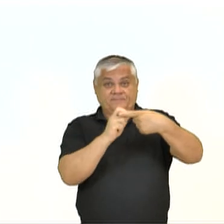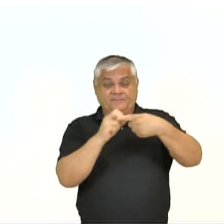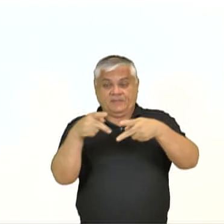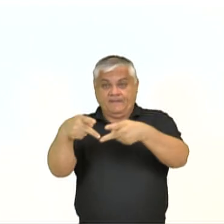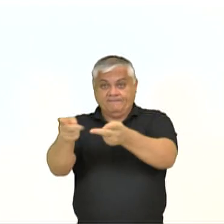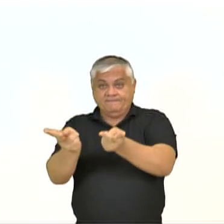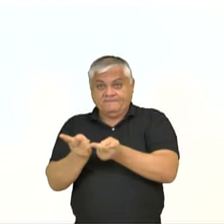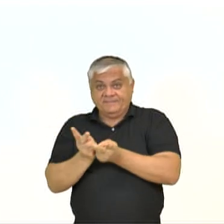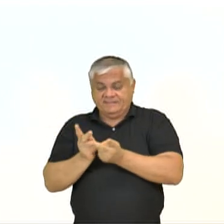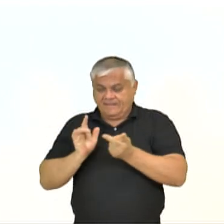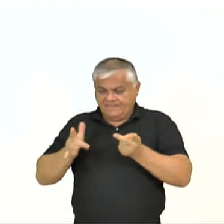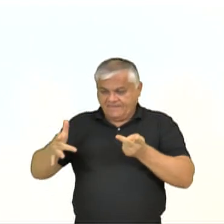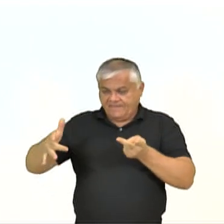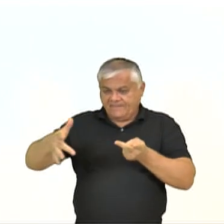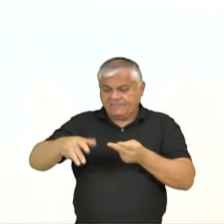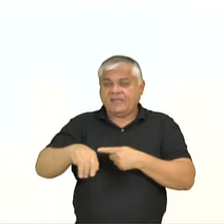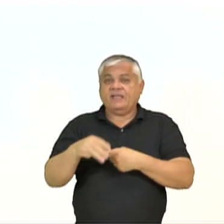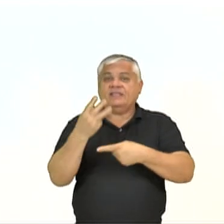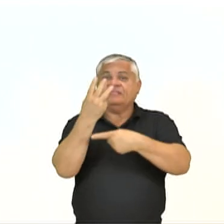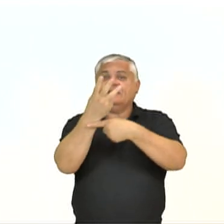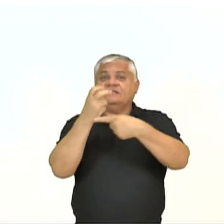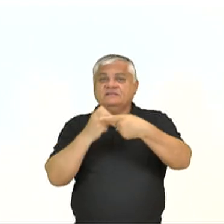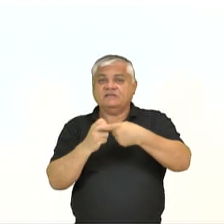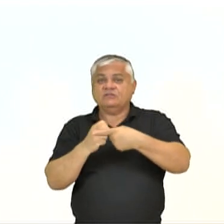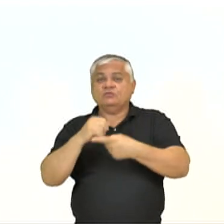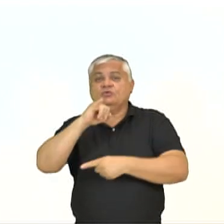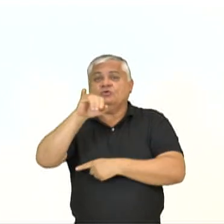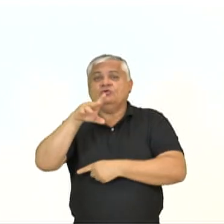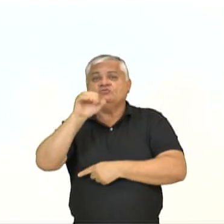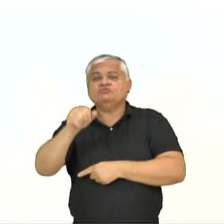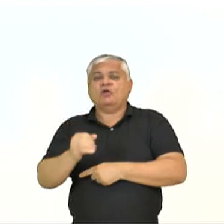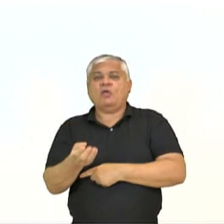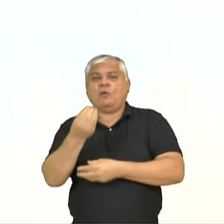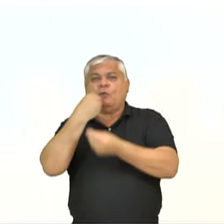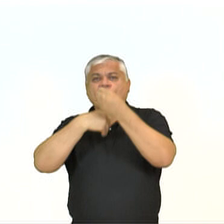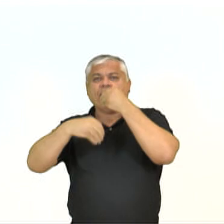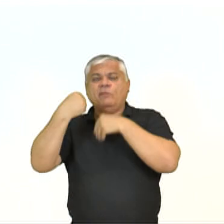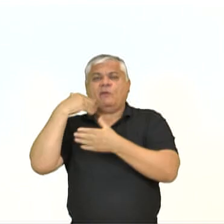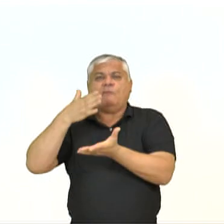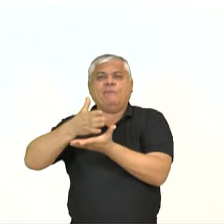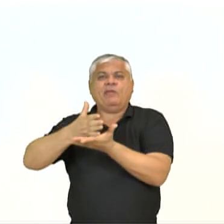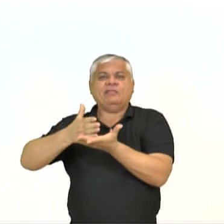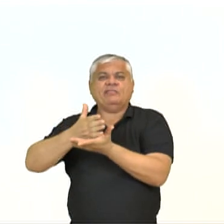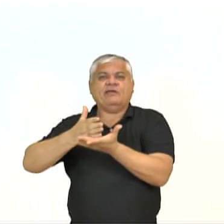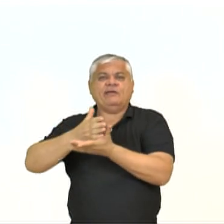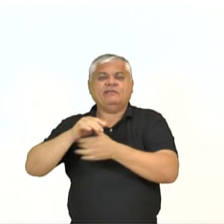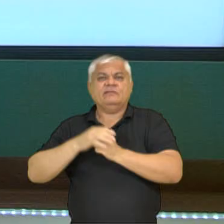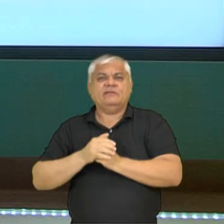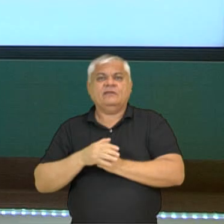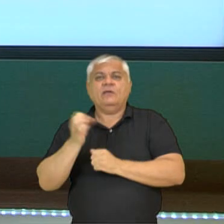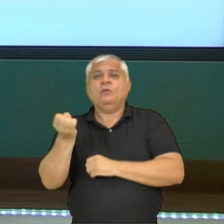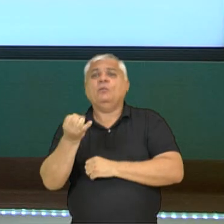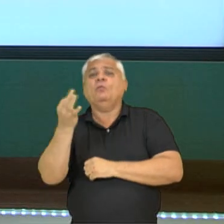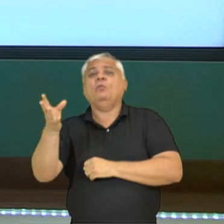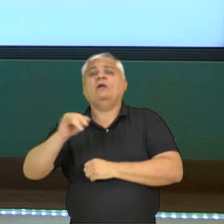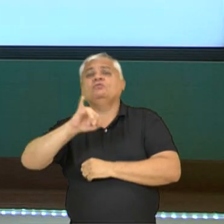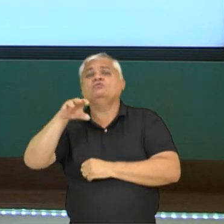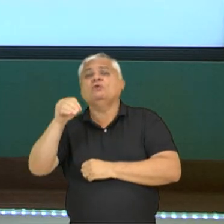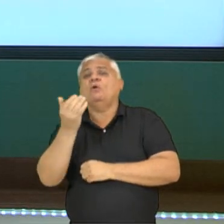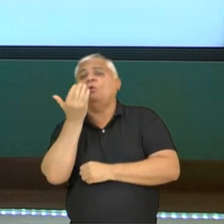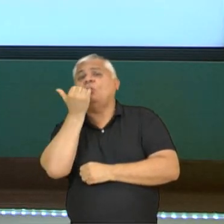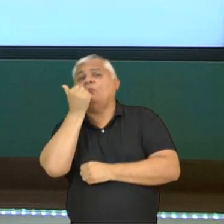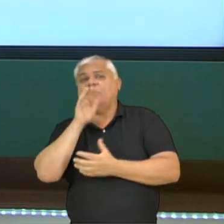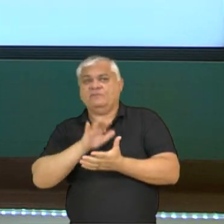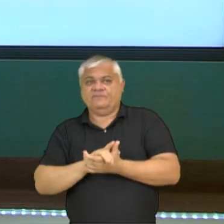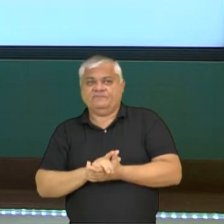pizza, Joel comeu metade. Que fração da pizza Joel comeu?